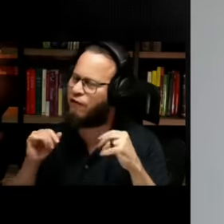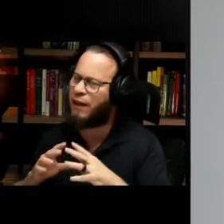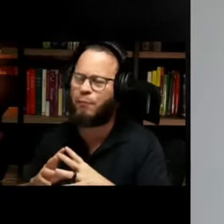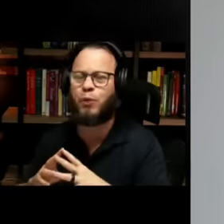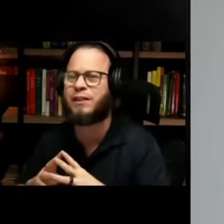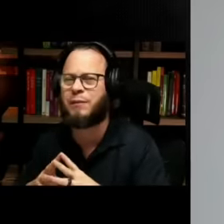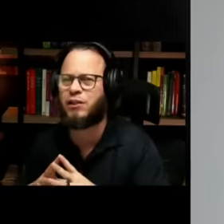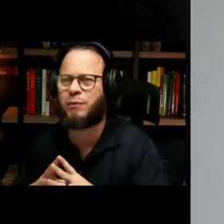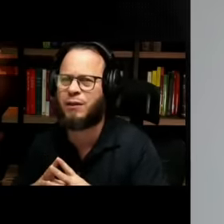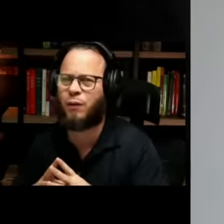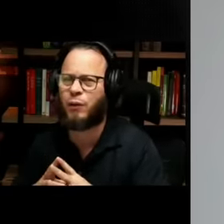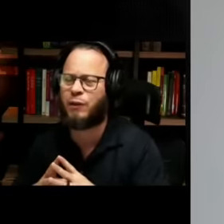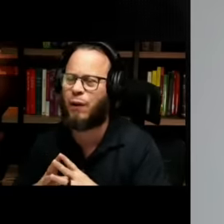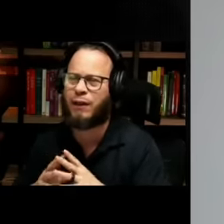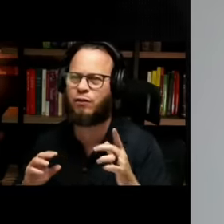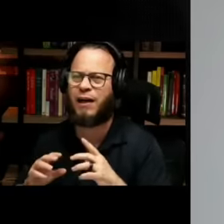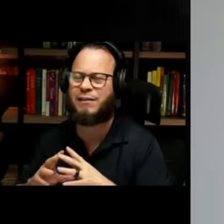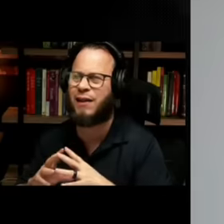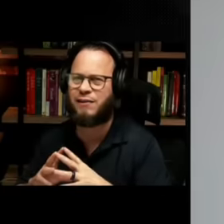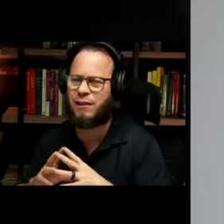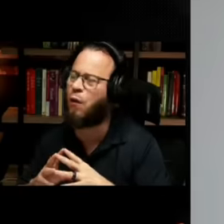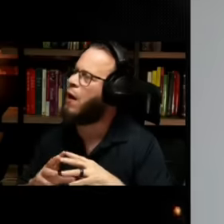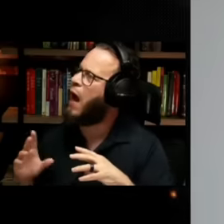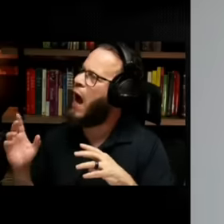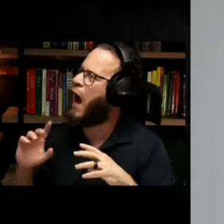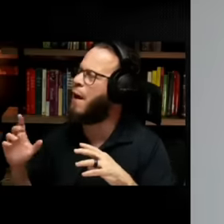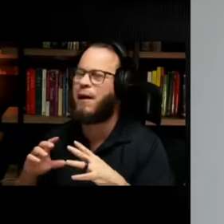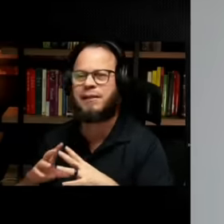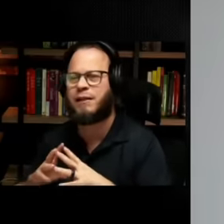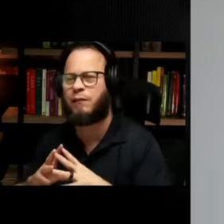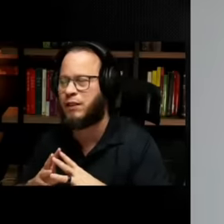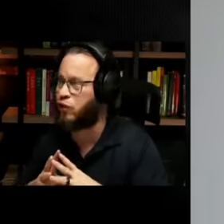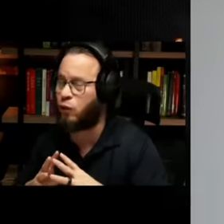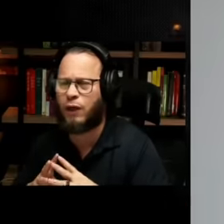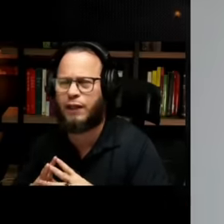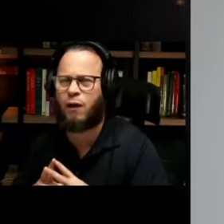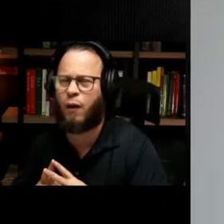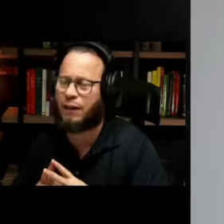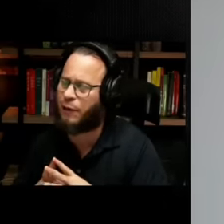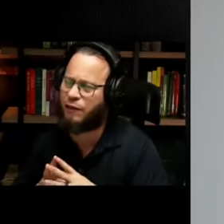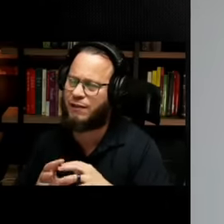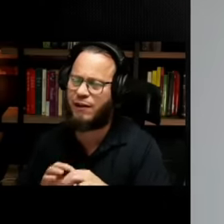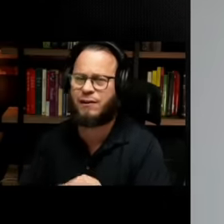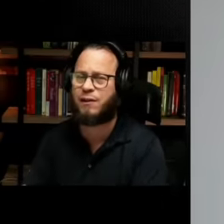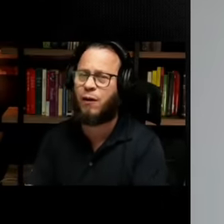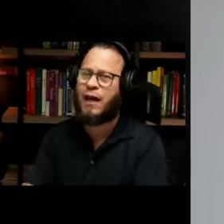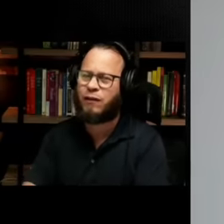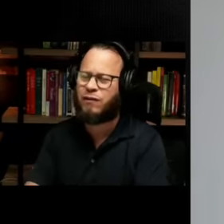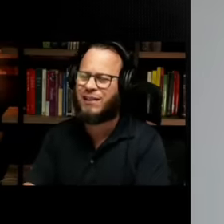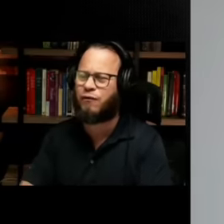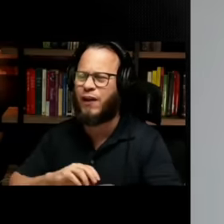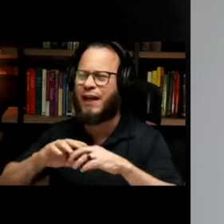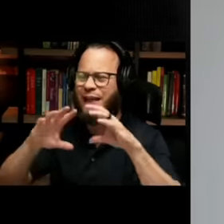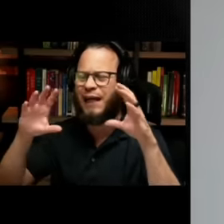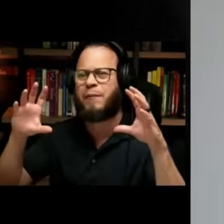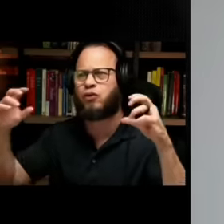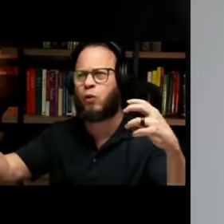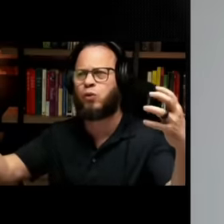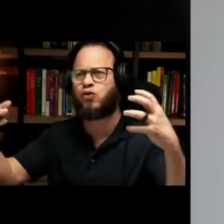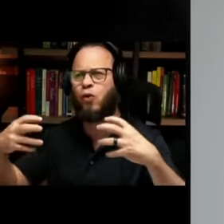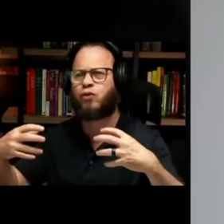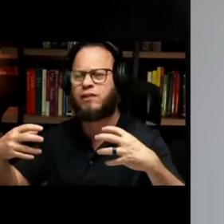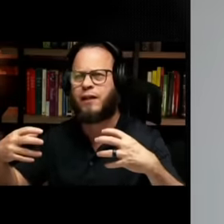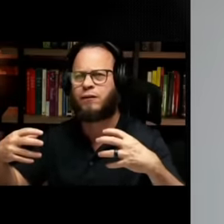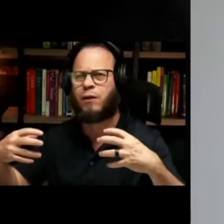não vai falar por cima de mim não, meu amigo. Aqui não vai ser assim não. Ah, mas aqui você chegou aqui agora, também não vai ser assim não. Então você vê claramente, quando